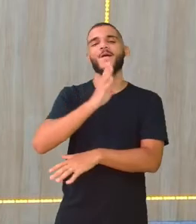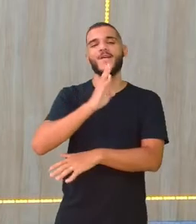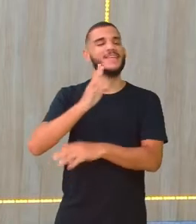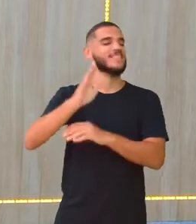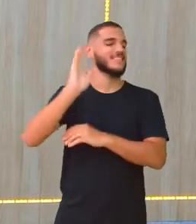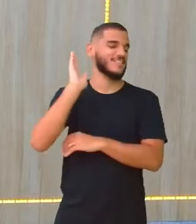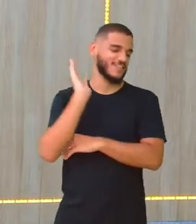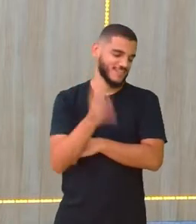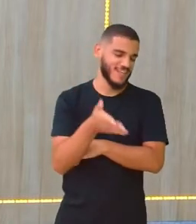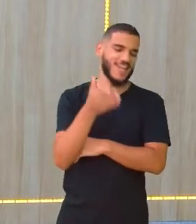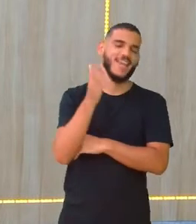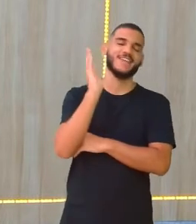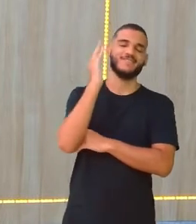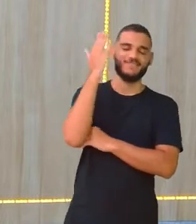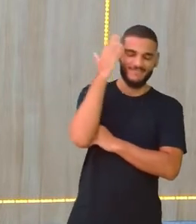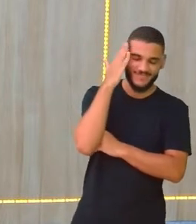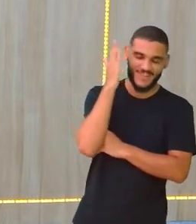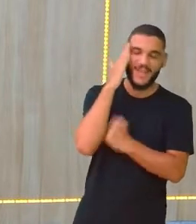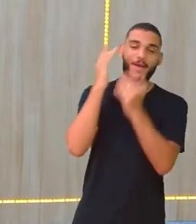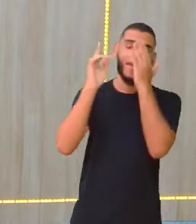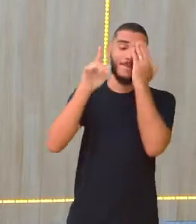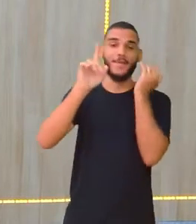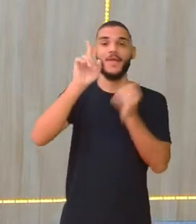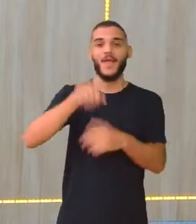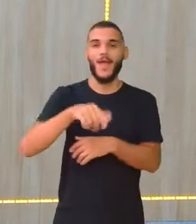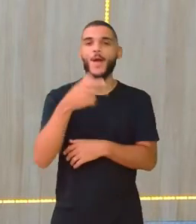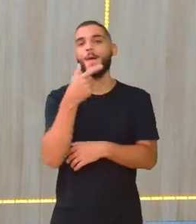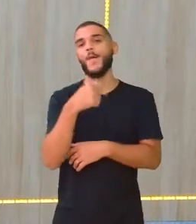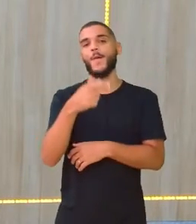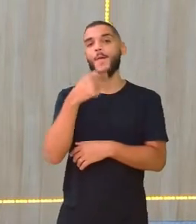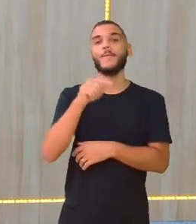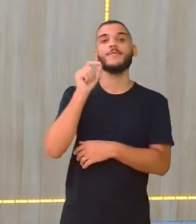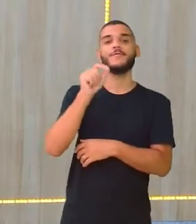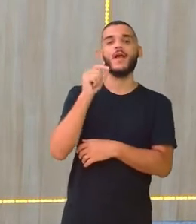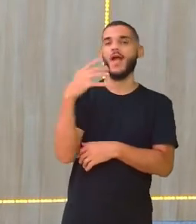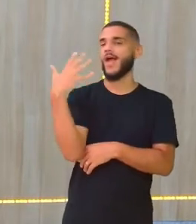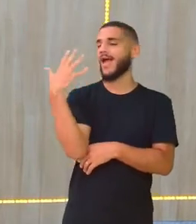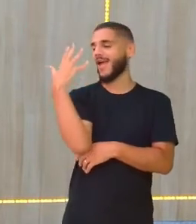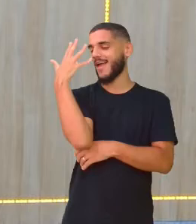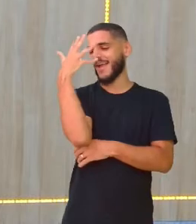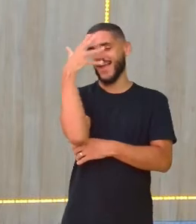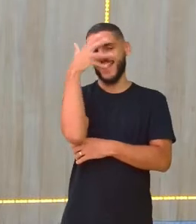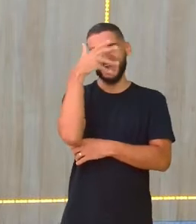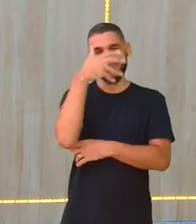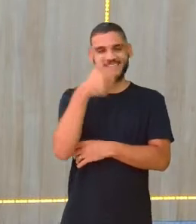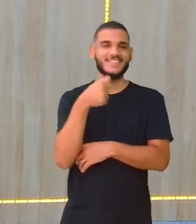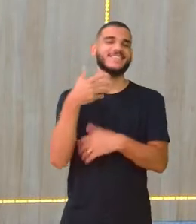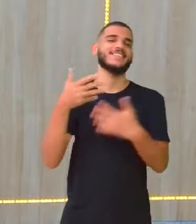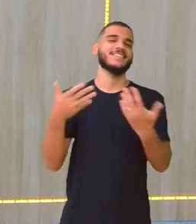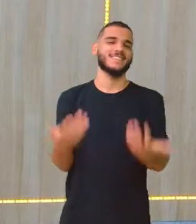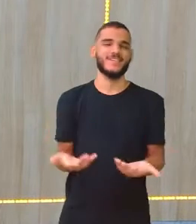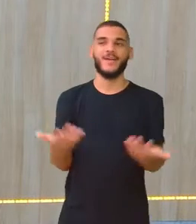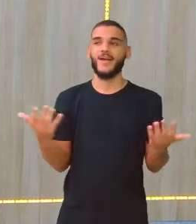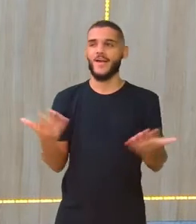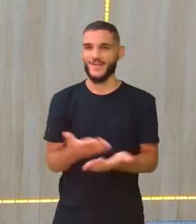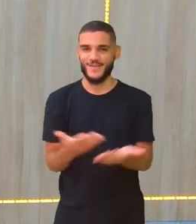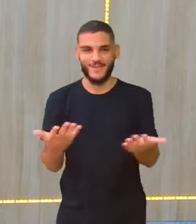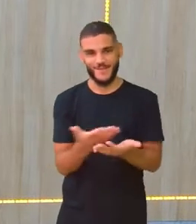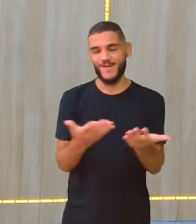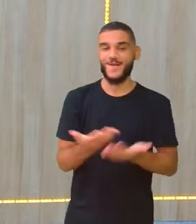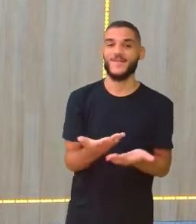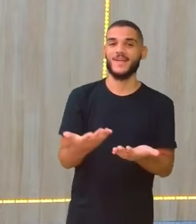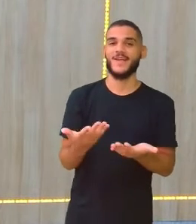Terezinha, todo mundo já sabe que é o rapaz do rostinho lindo que chega com mais